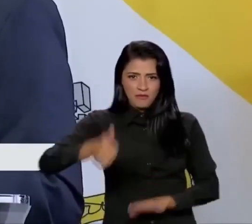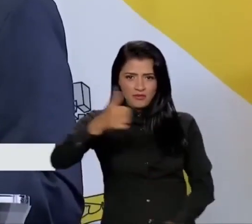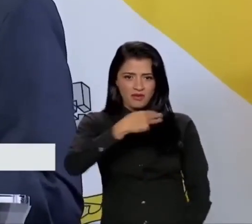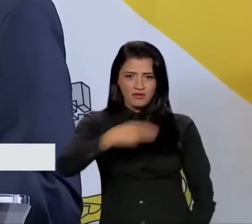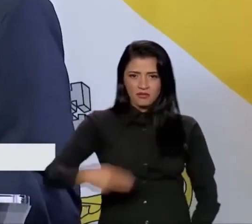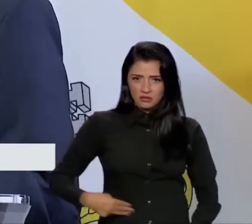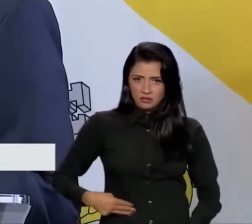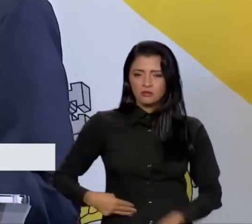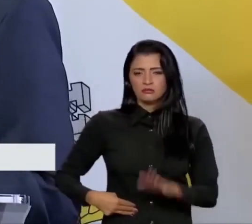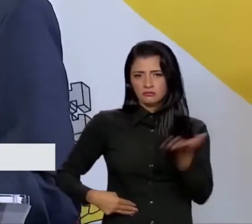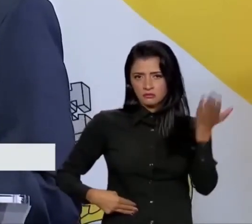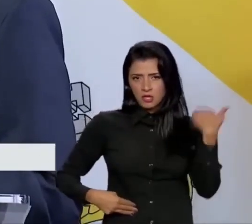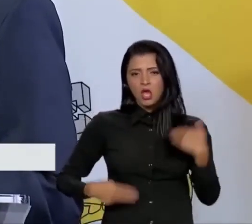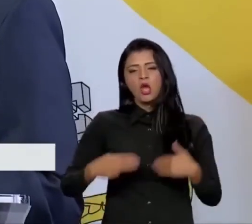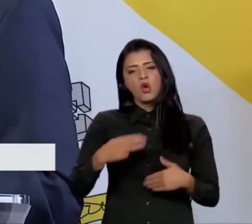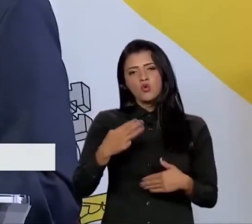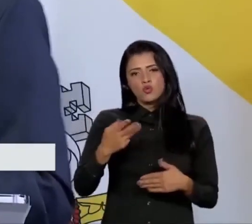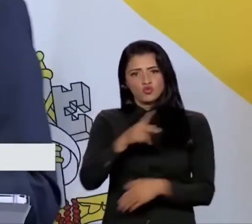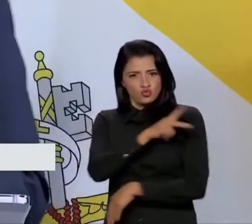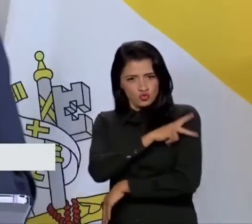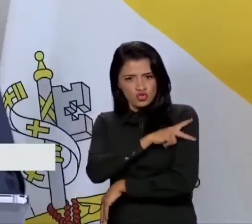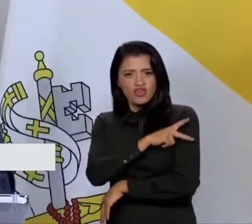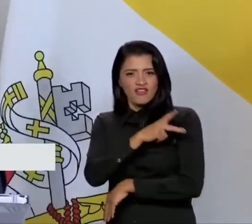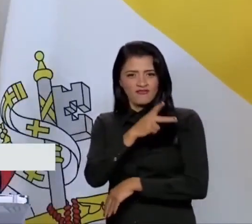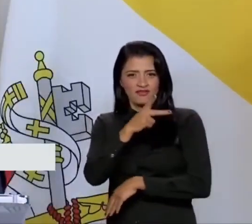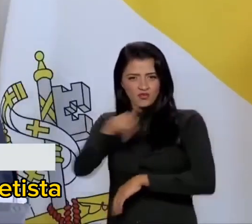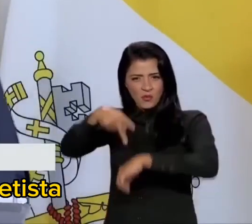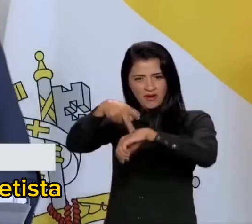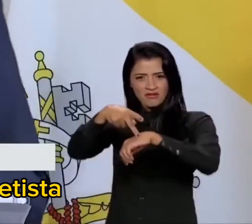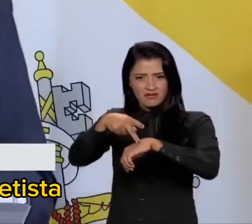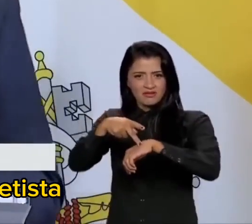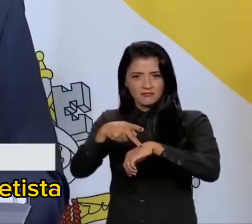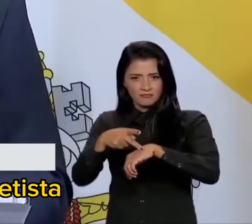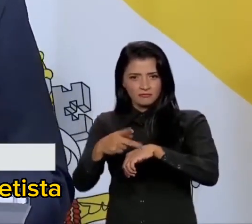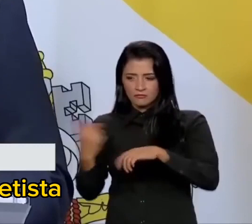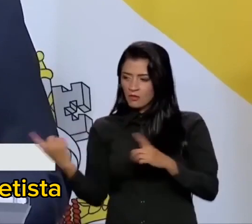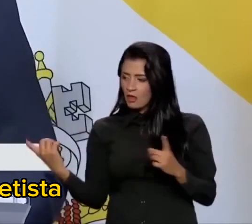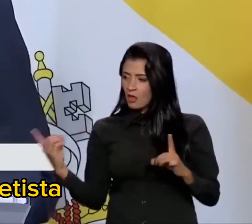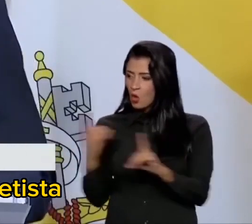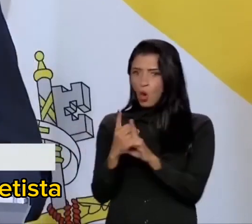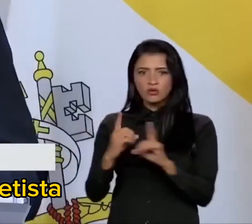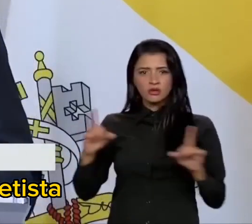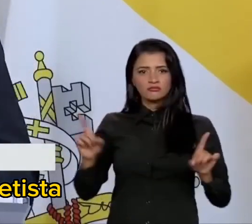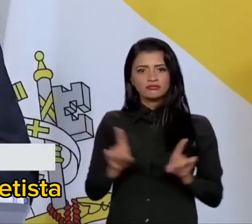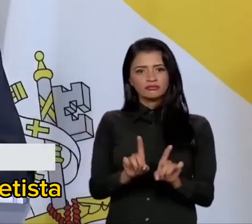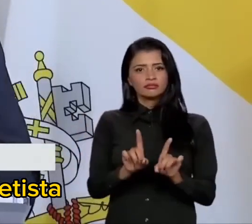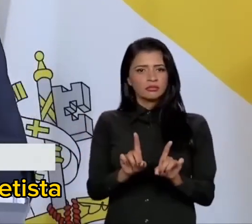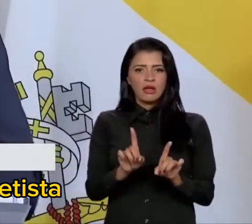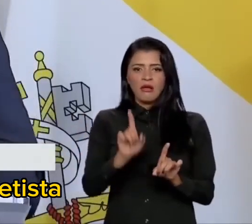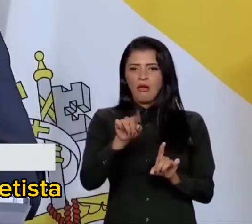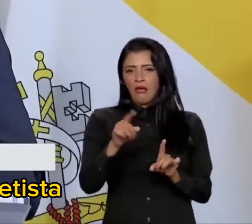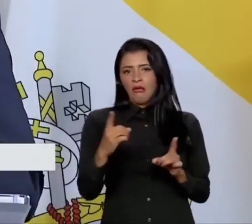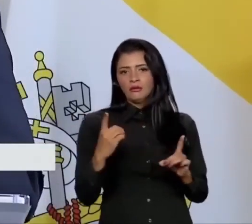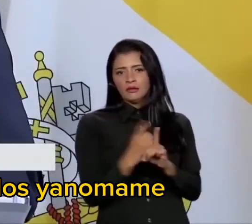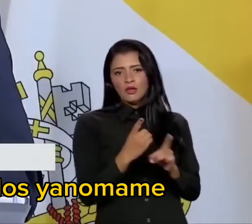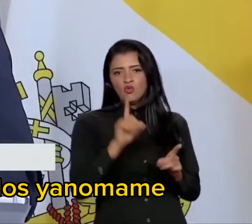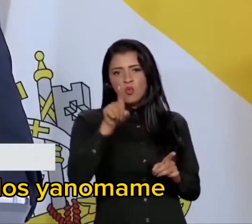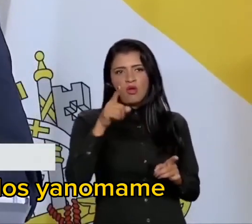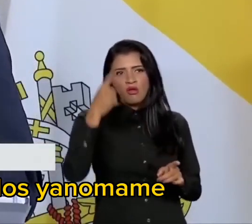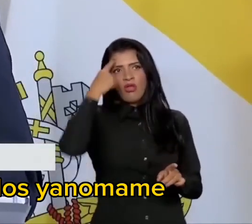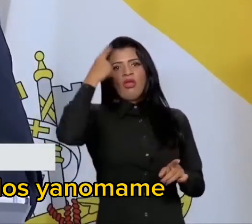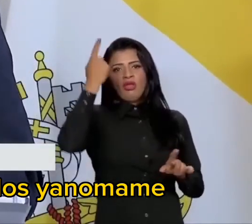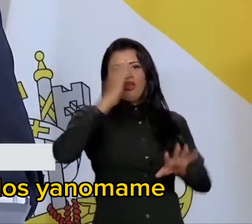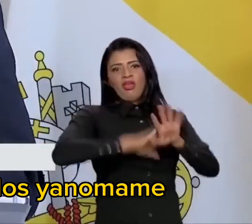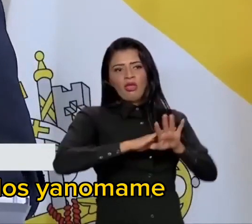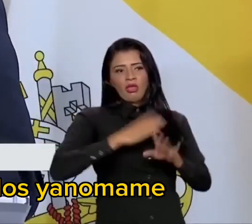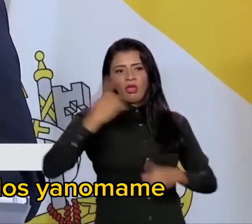Pessoal, notícia muito urgente. O partido PSOL, que é aliado do Nine, se volta contra o petista ao